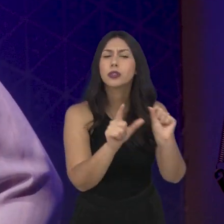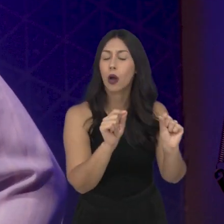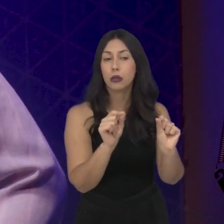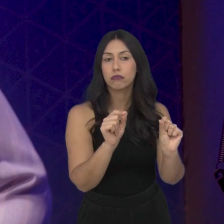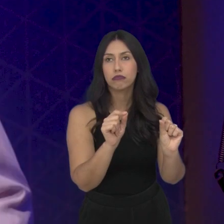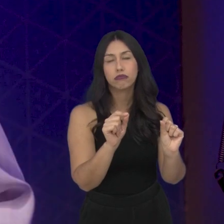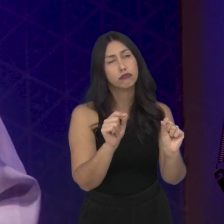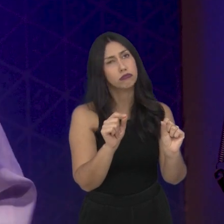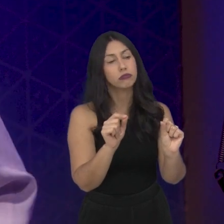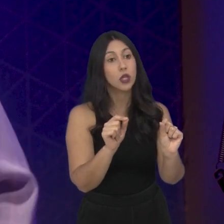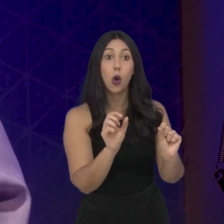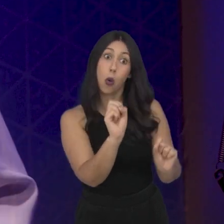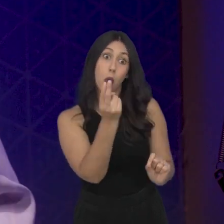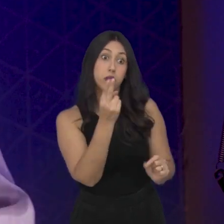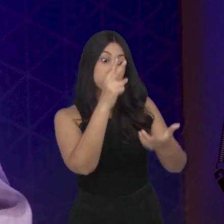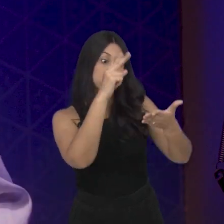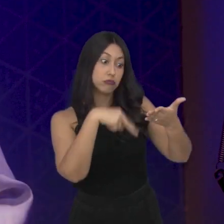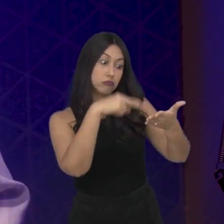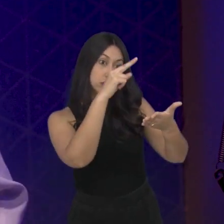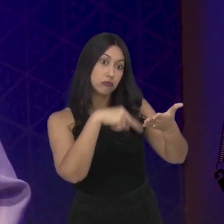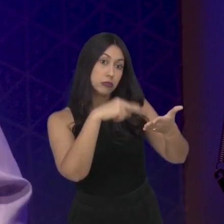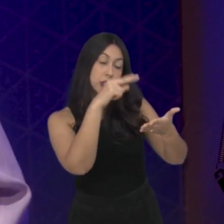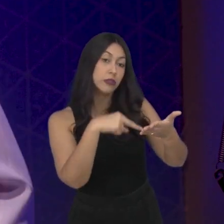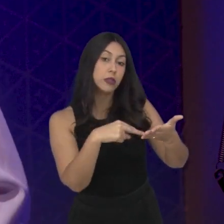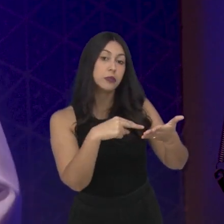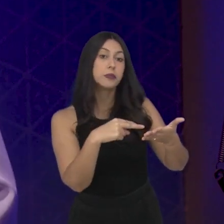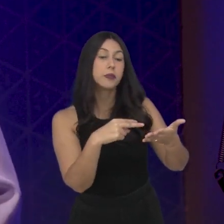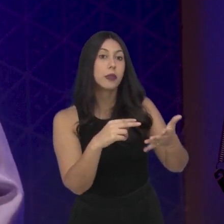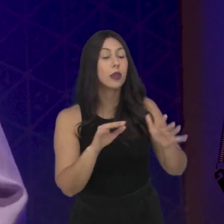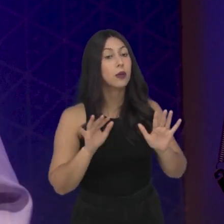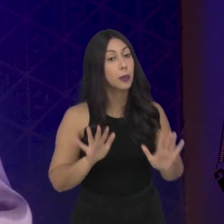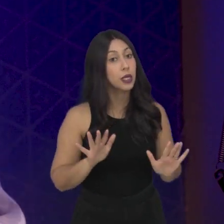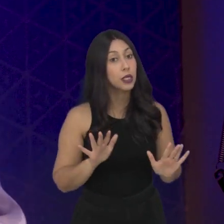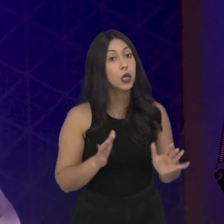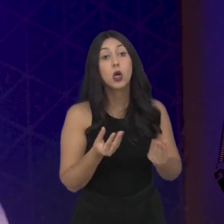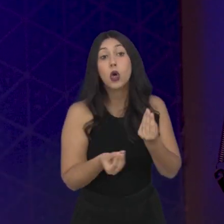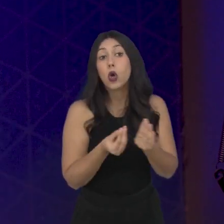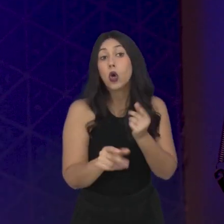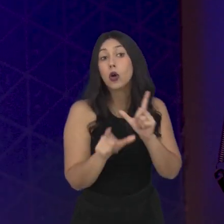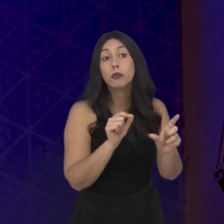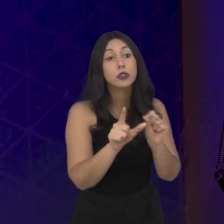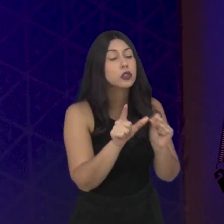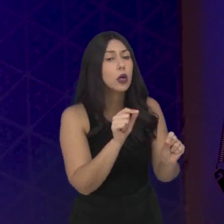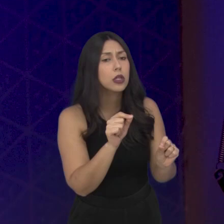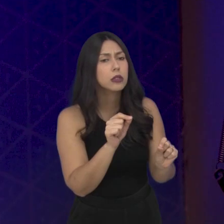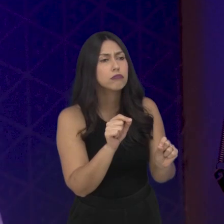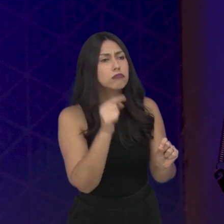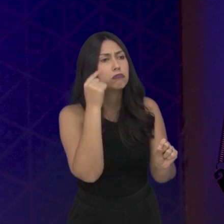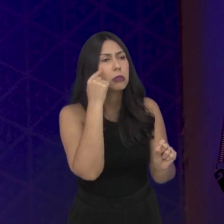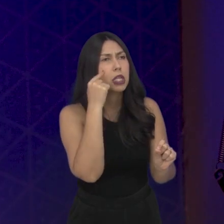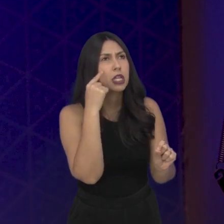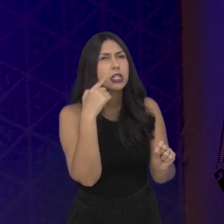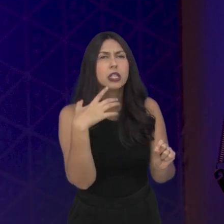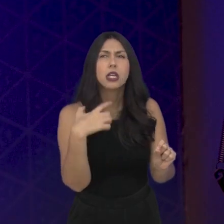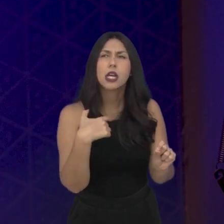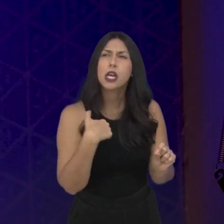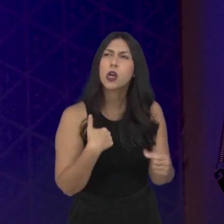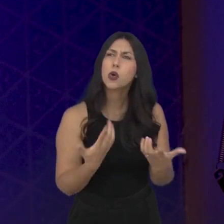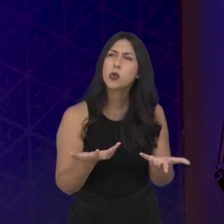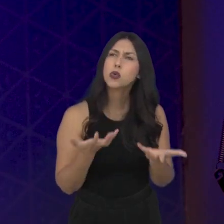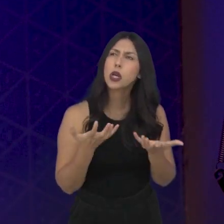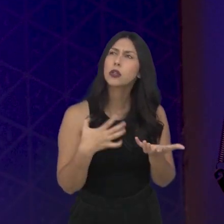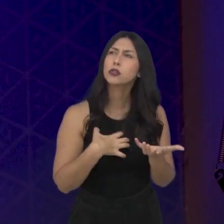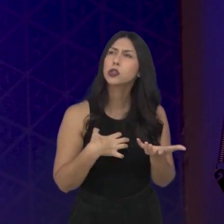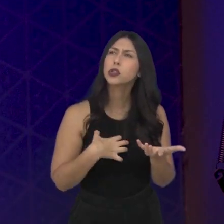com base, né, ou ler um livro, ou qualquer outra coisa. Você escolhe com base naquilo que você quer sentir, né? Então, se eu